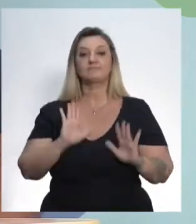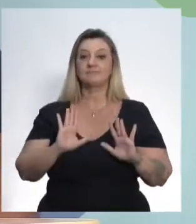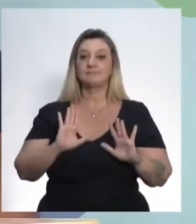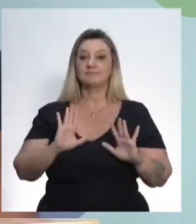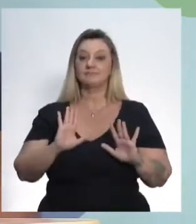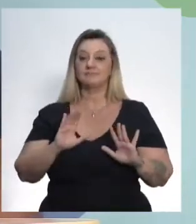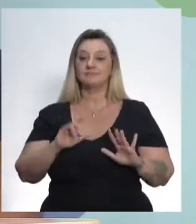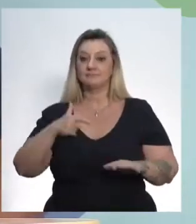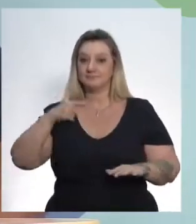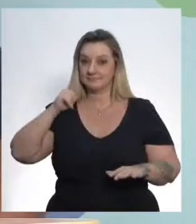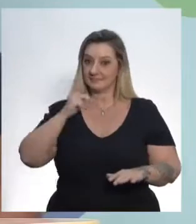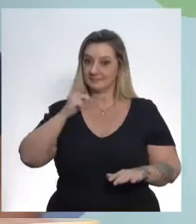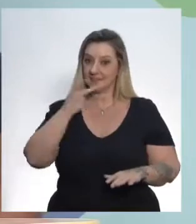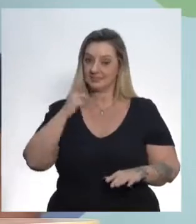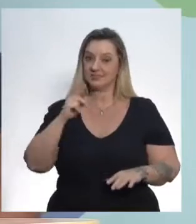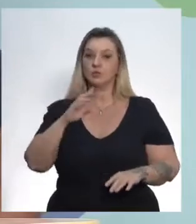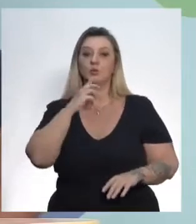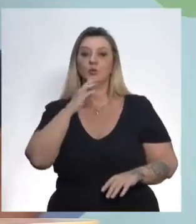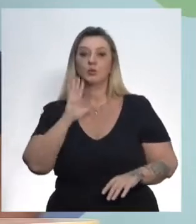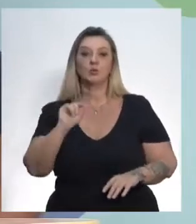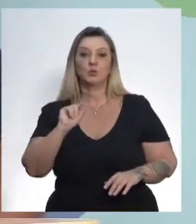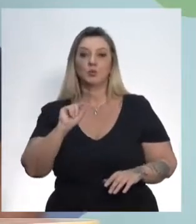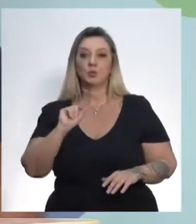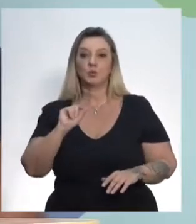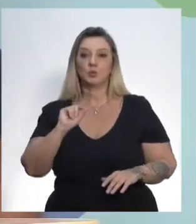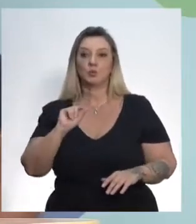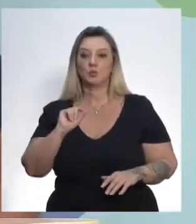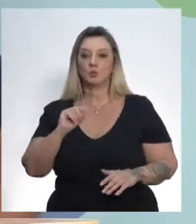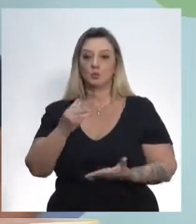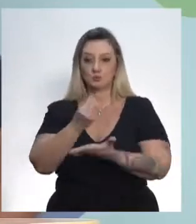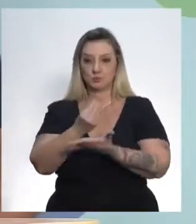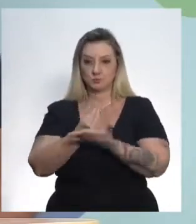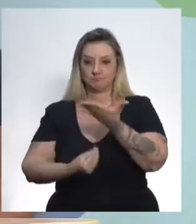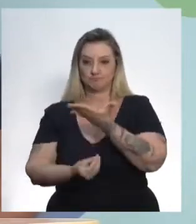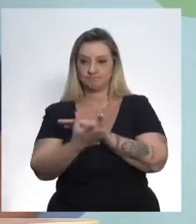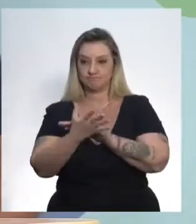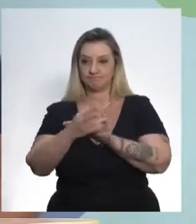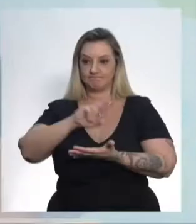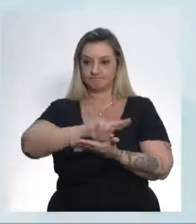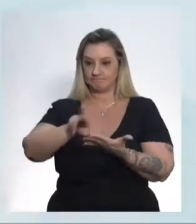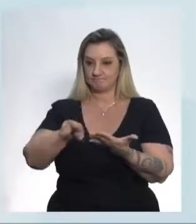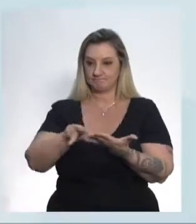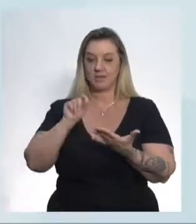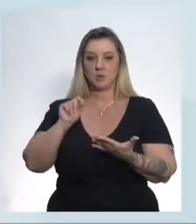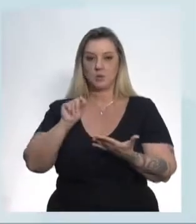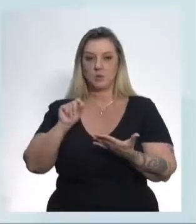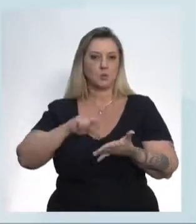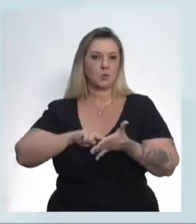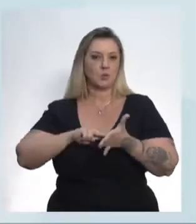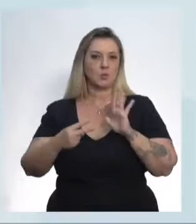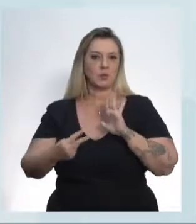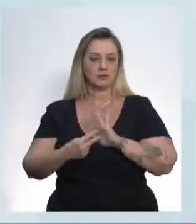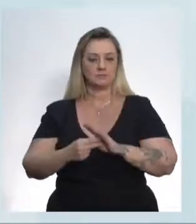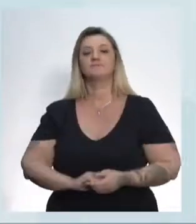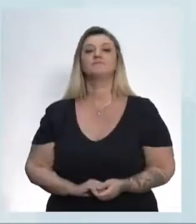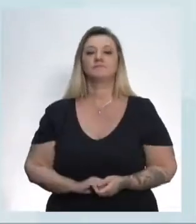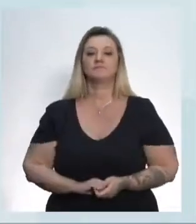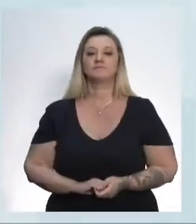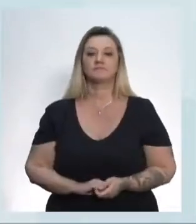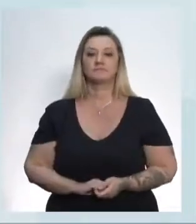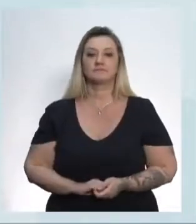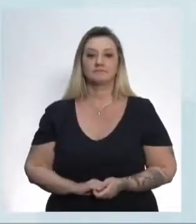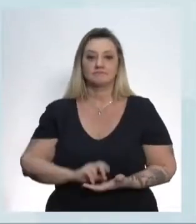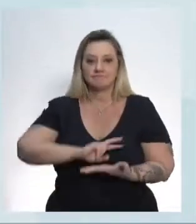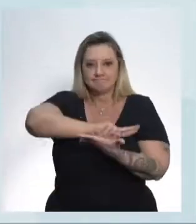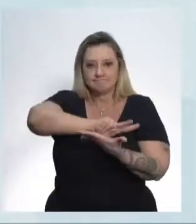biomas brasileiros, temos que saber o que é a biodiversidade, né? Então aí na tela nós vamos ver o que é a biodiversidade. Então a biodiversidade